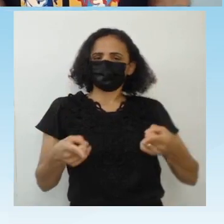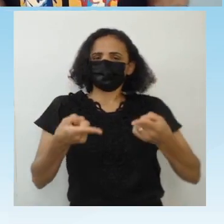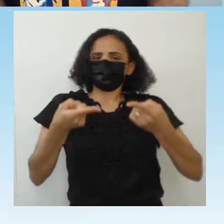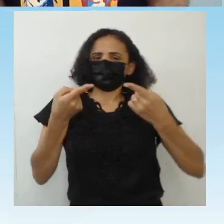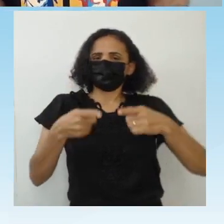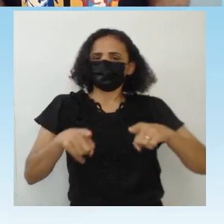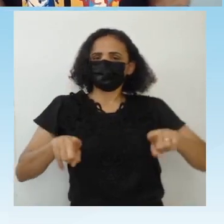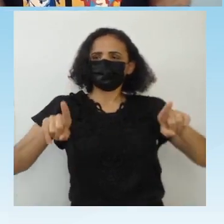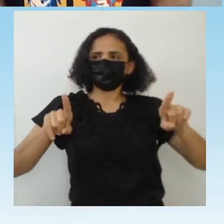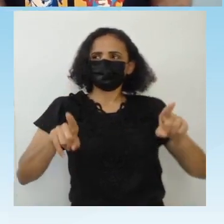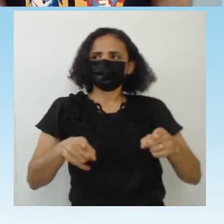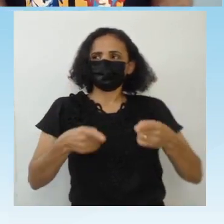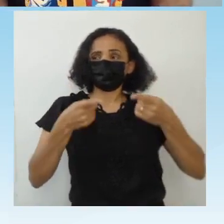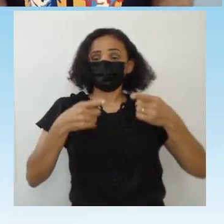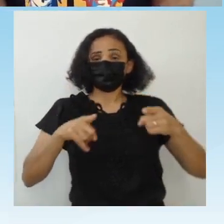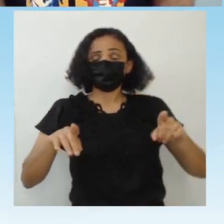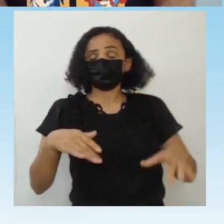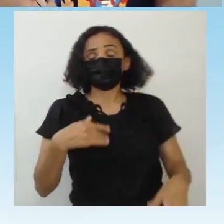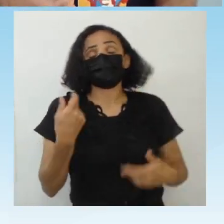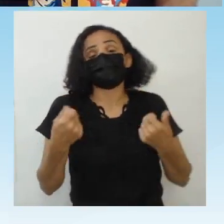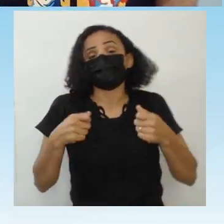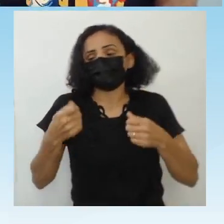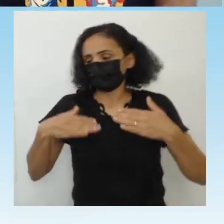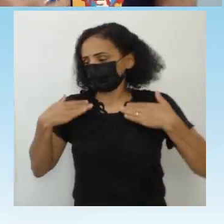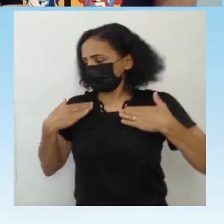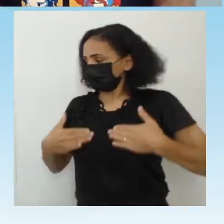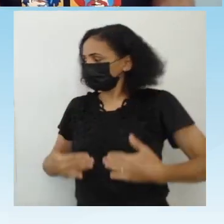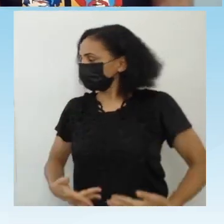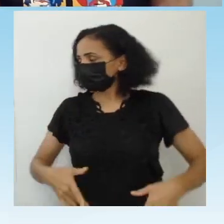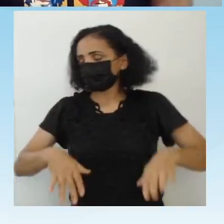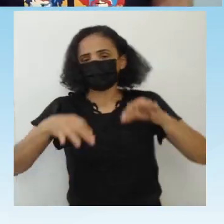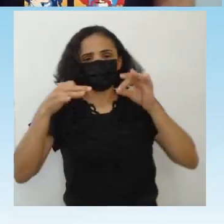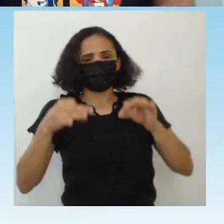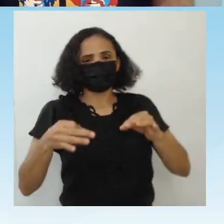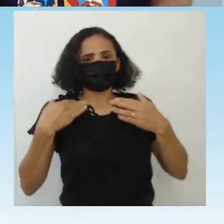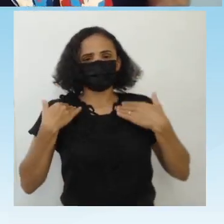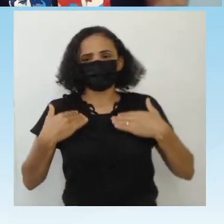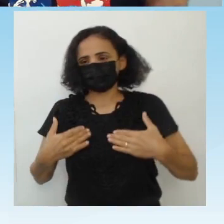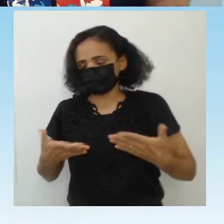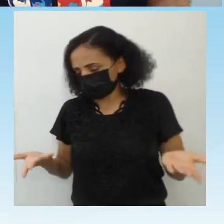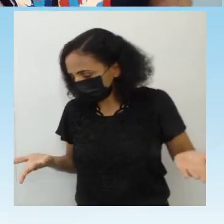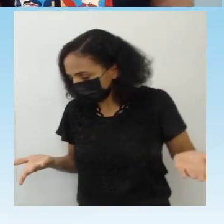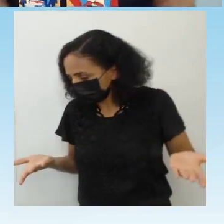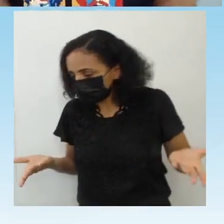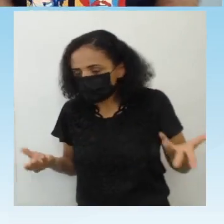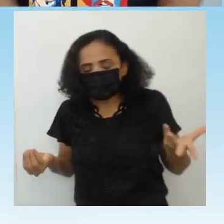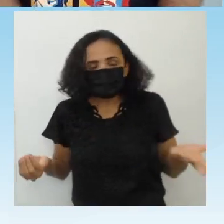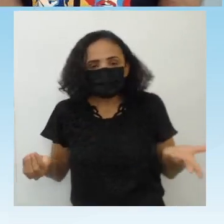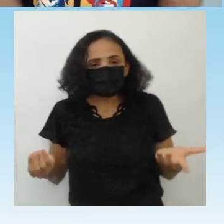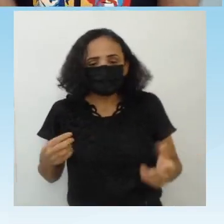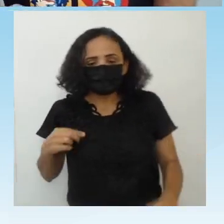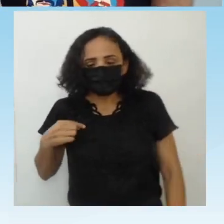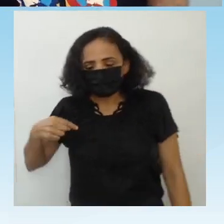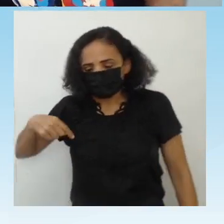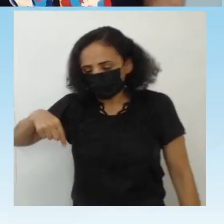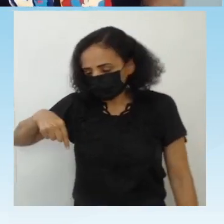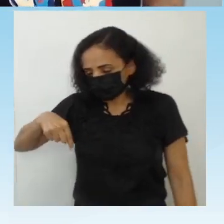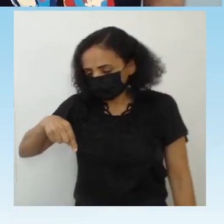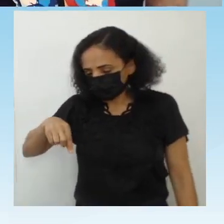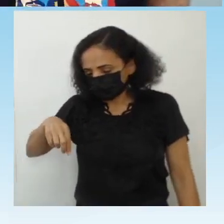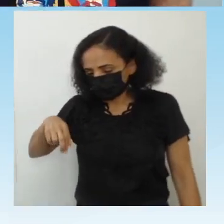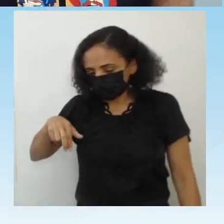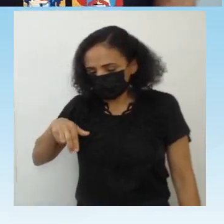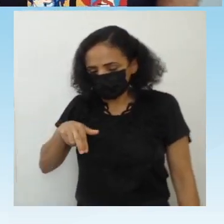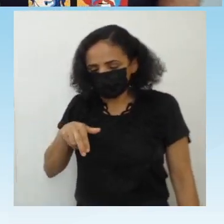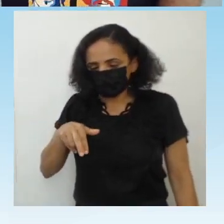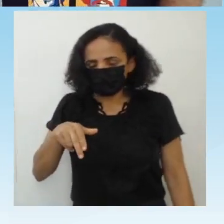era, e deveria estar vestido a rigor. E ele entra com um chinelo no pé, né, justamente por causa do